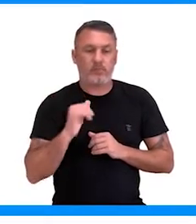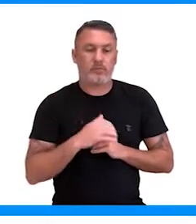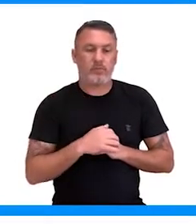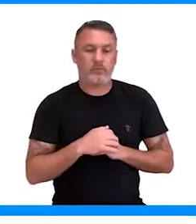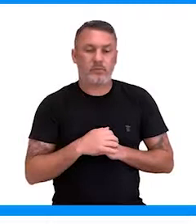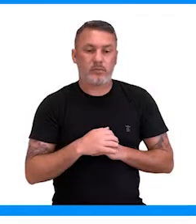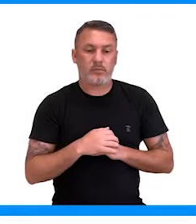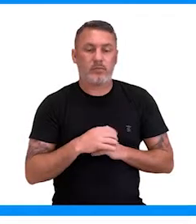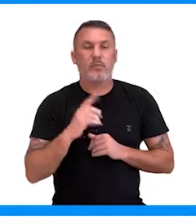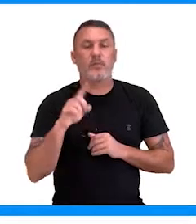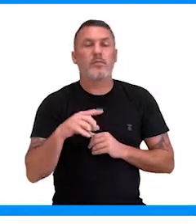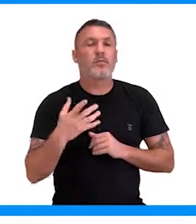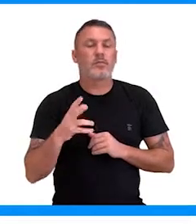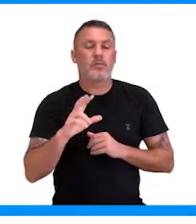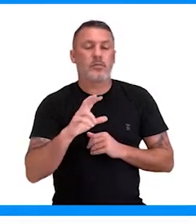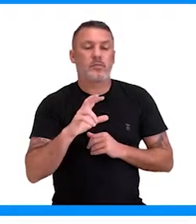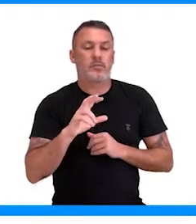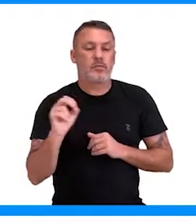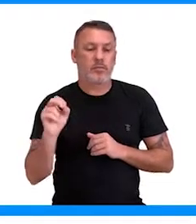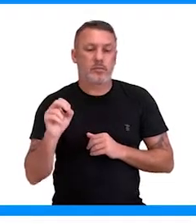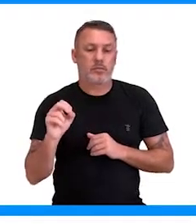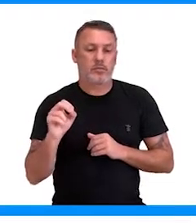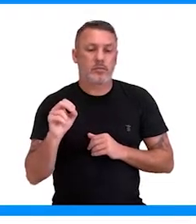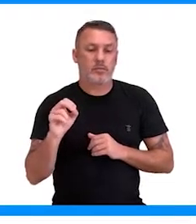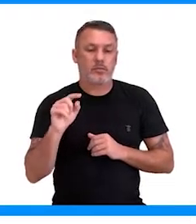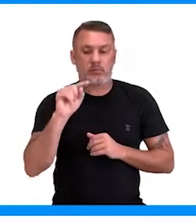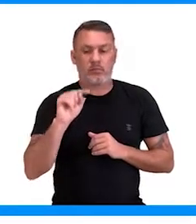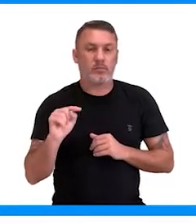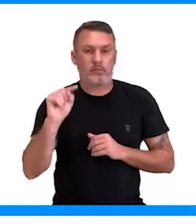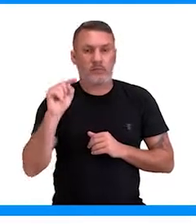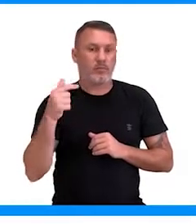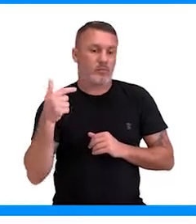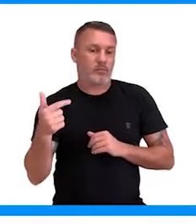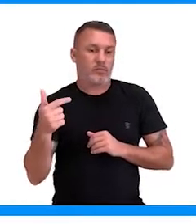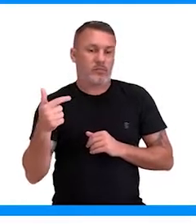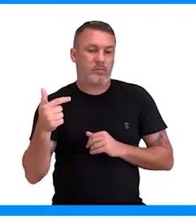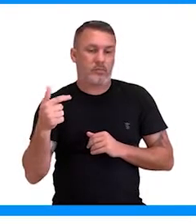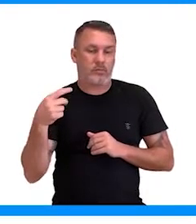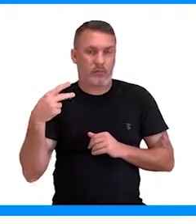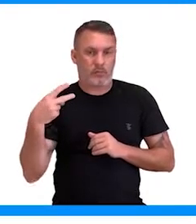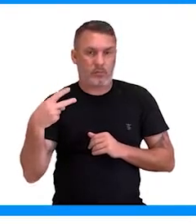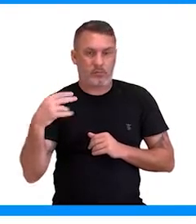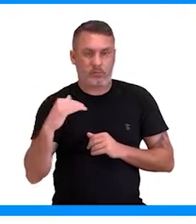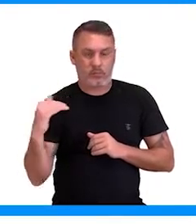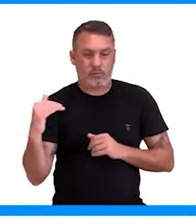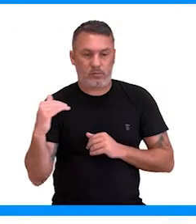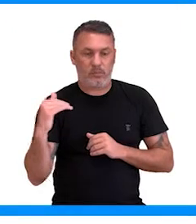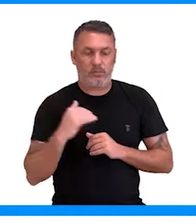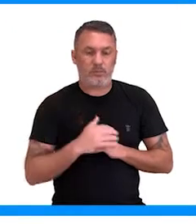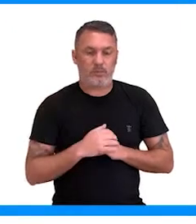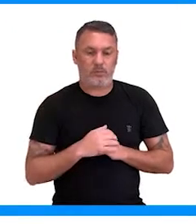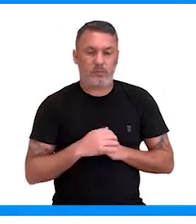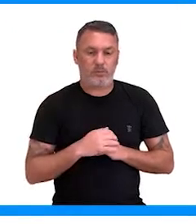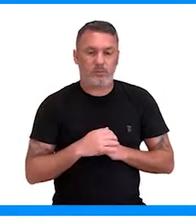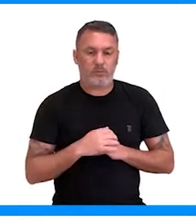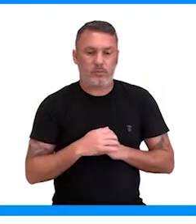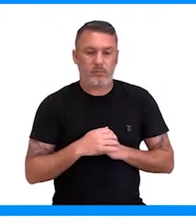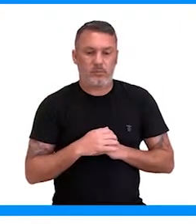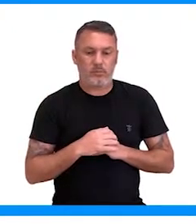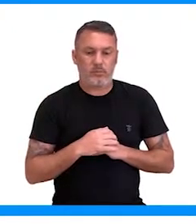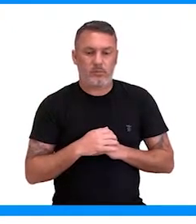V0y vai ser 500 raiz de 2 sobre 2,